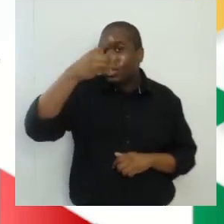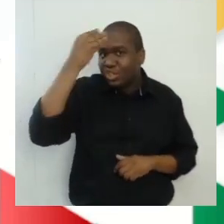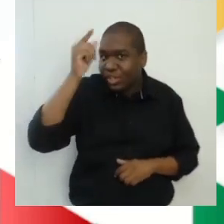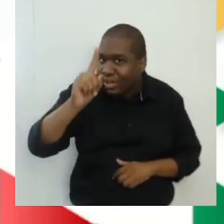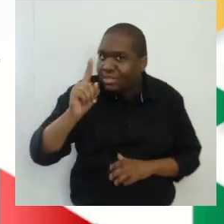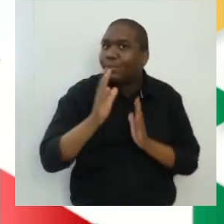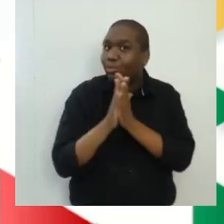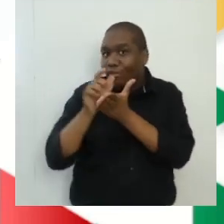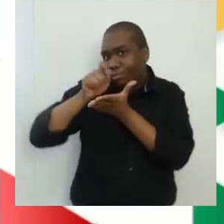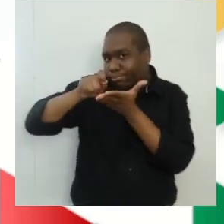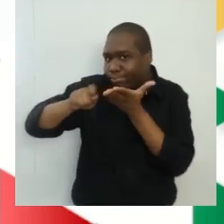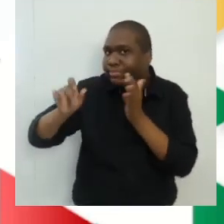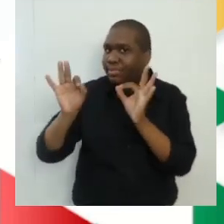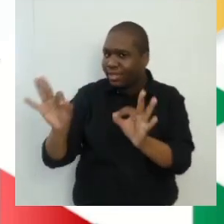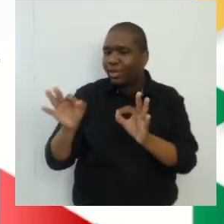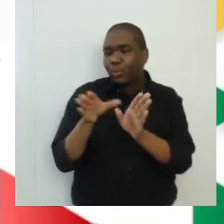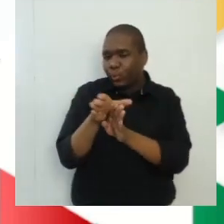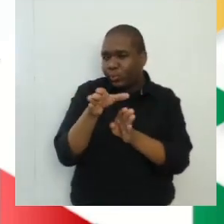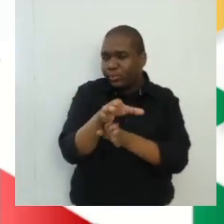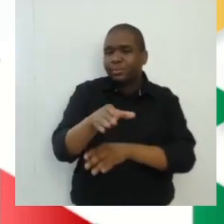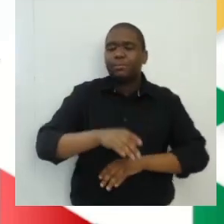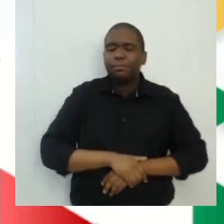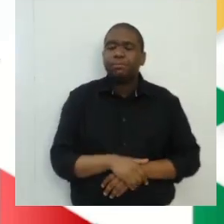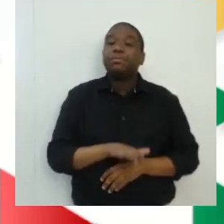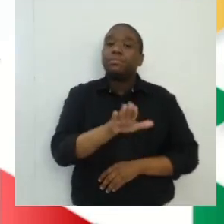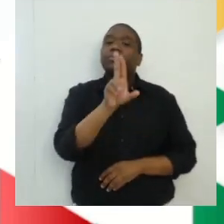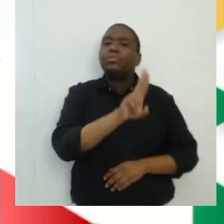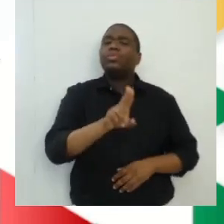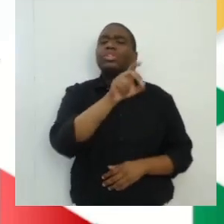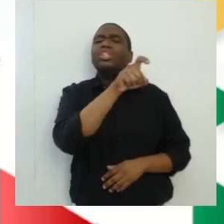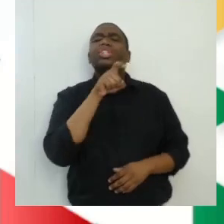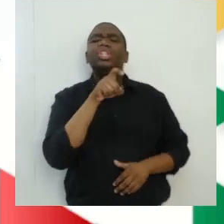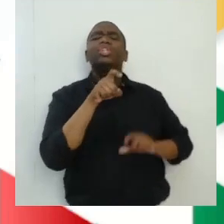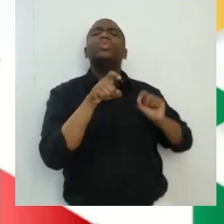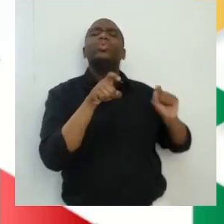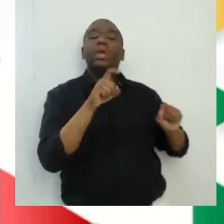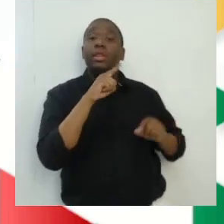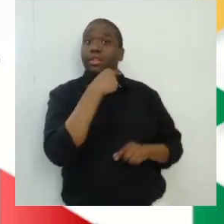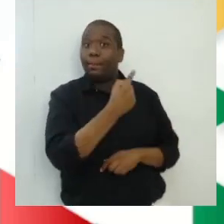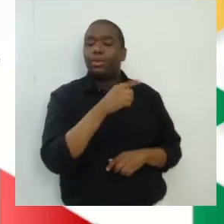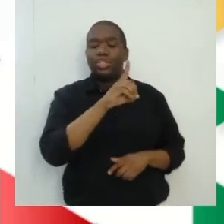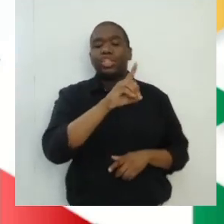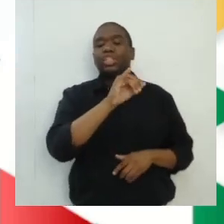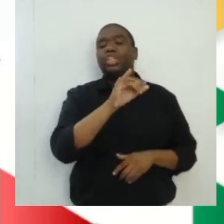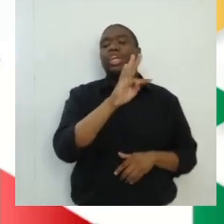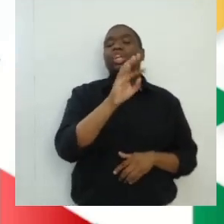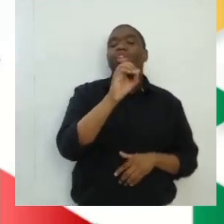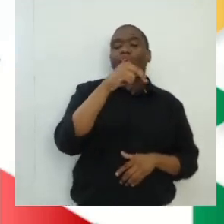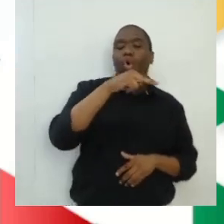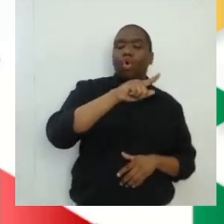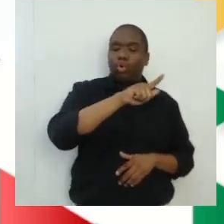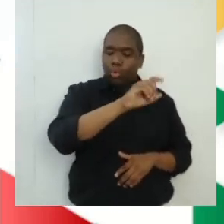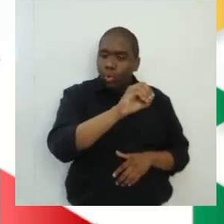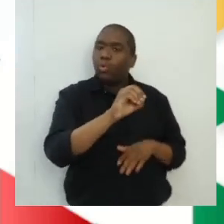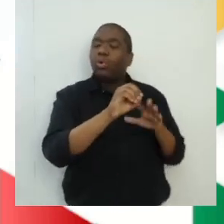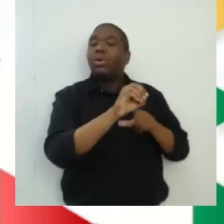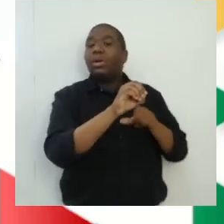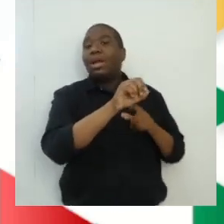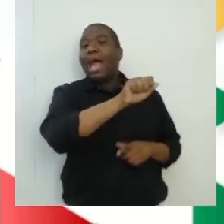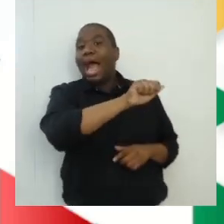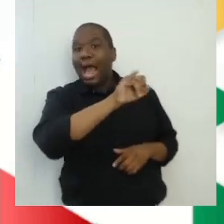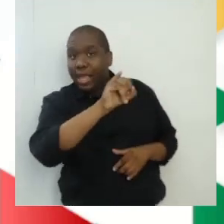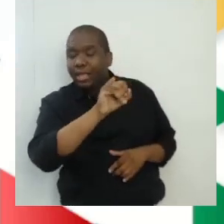anotar, tá? Quando é que a gente vai utilizar o X? Depois dos ditongos ai e ei.